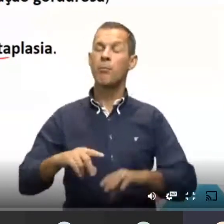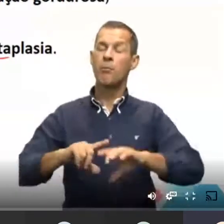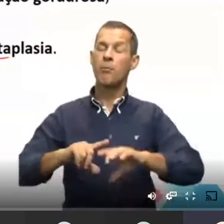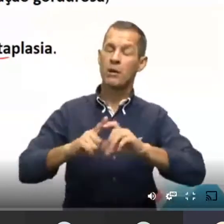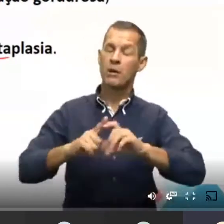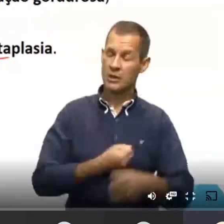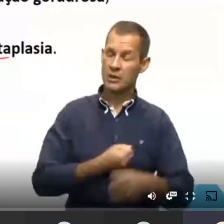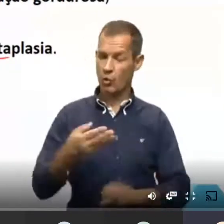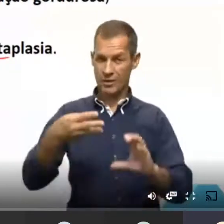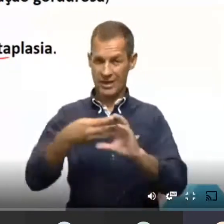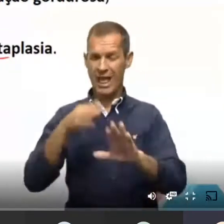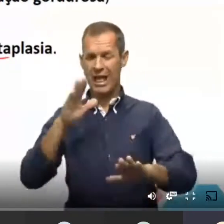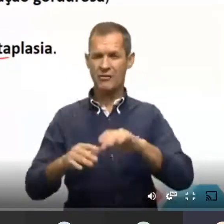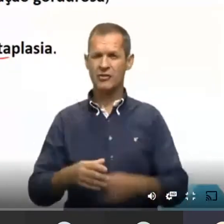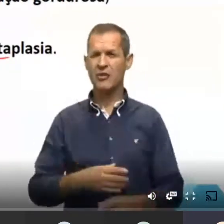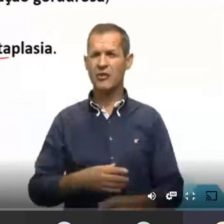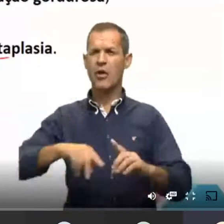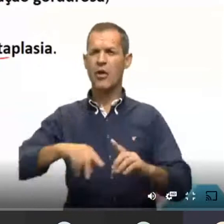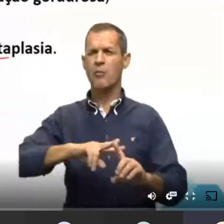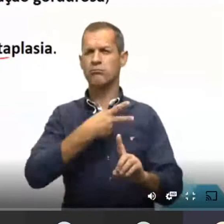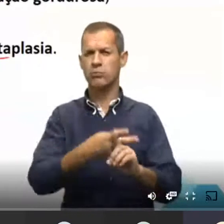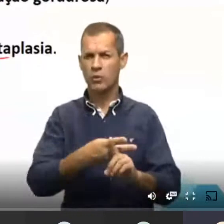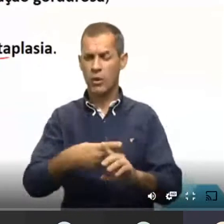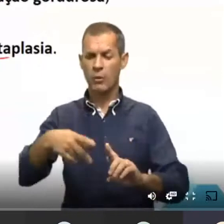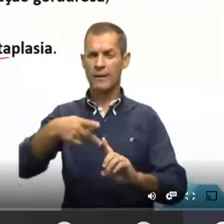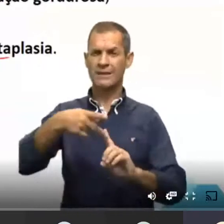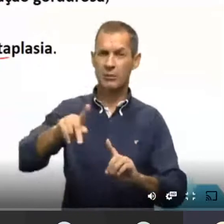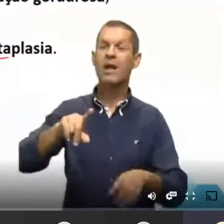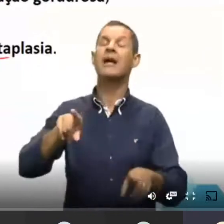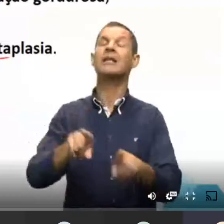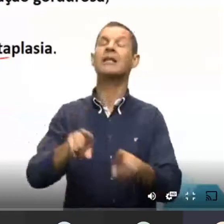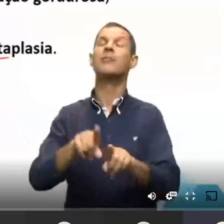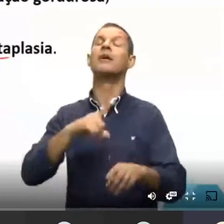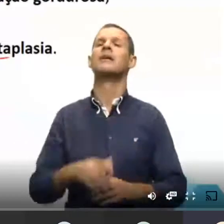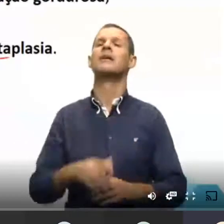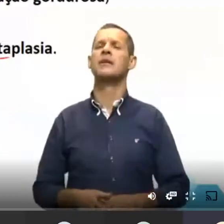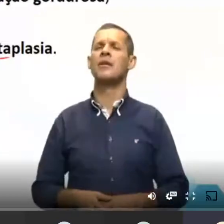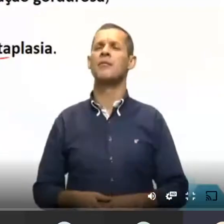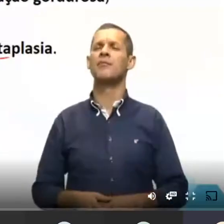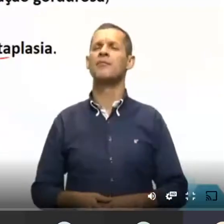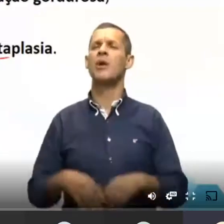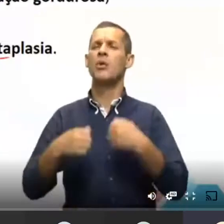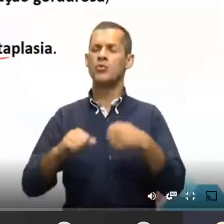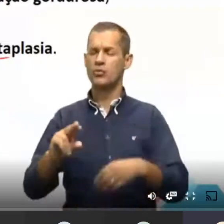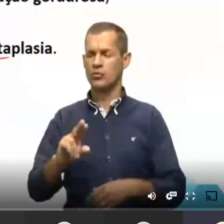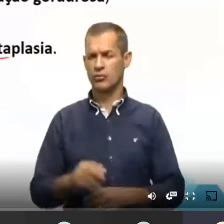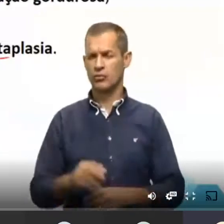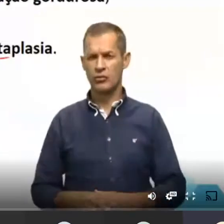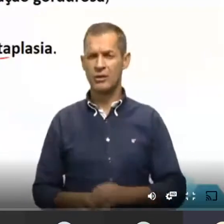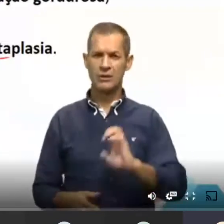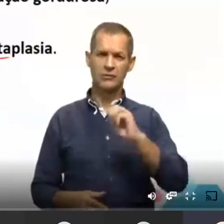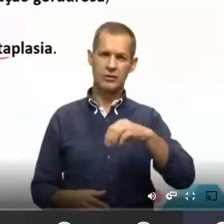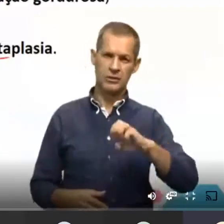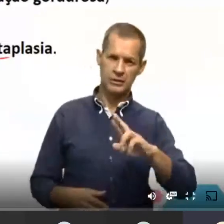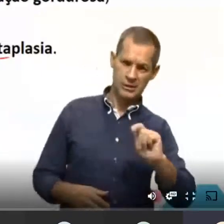volume celular, muitas vezes aumentando a produção de proteínas por causa da demanda de energia